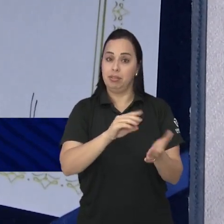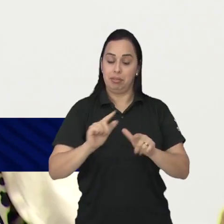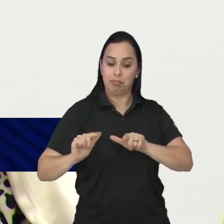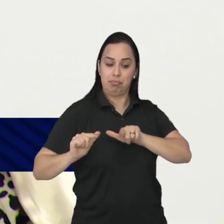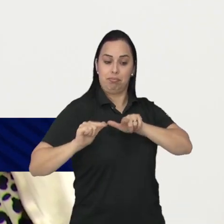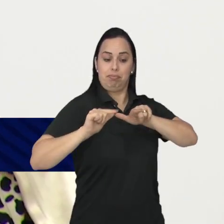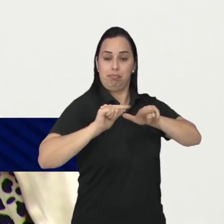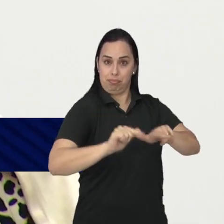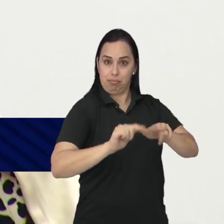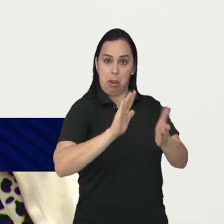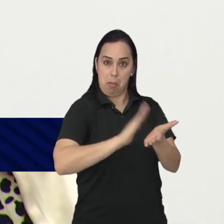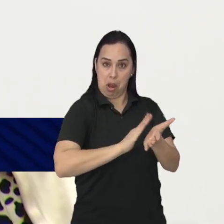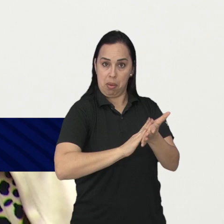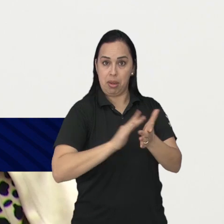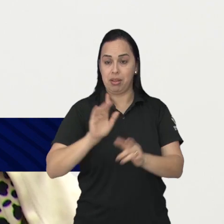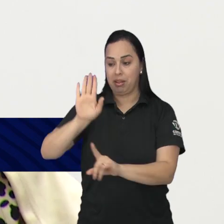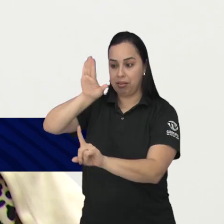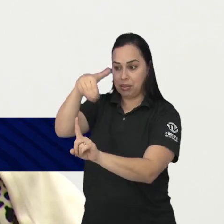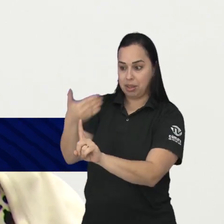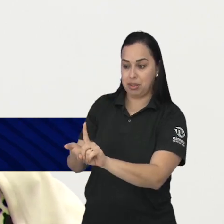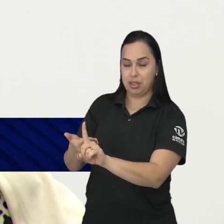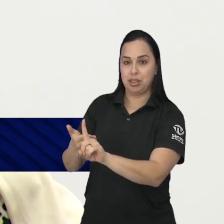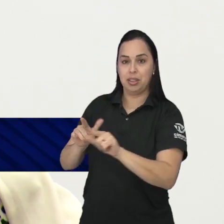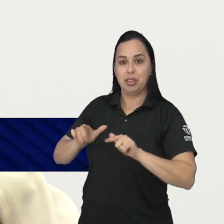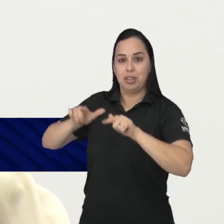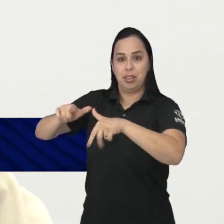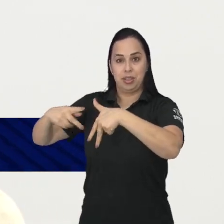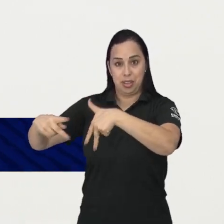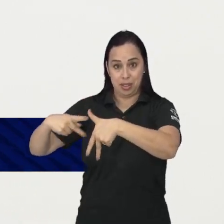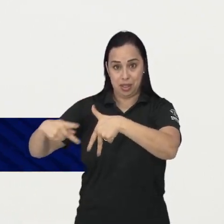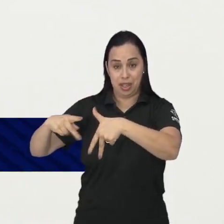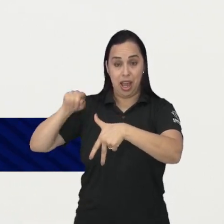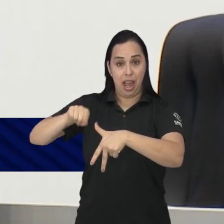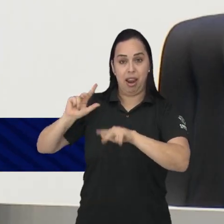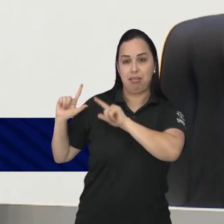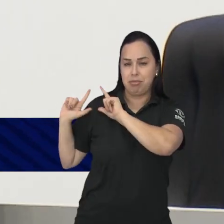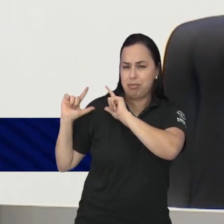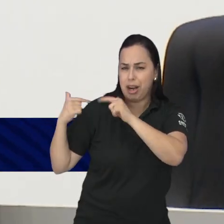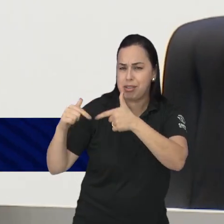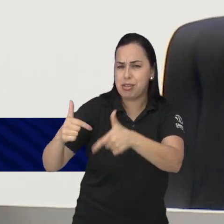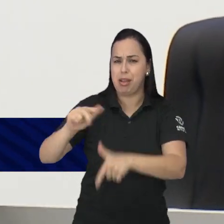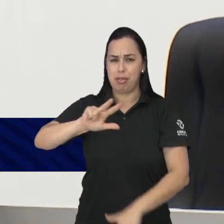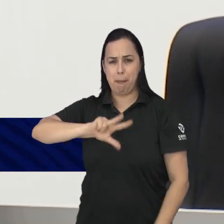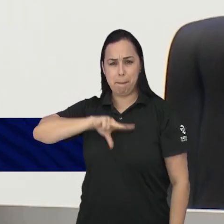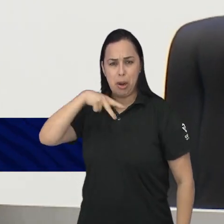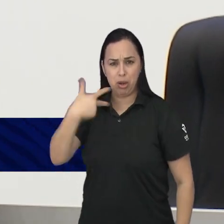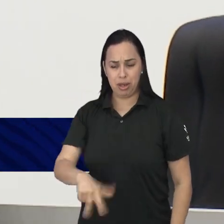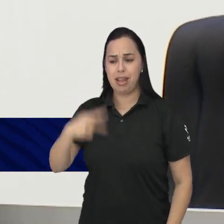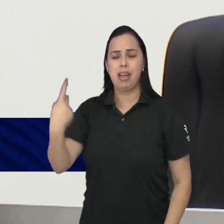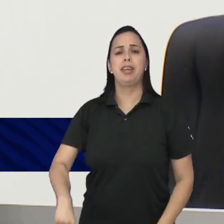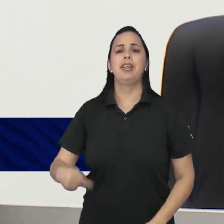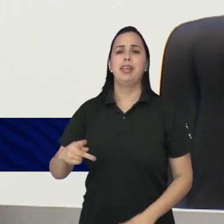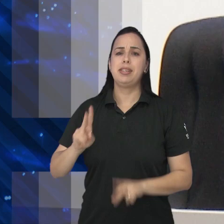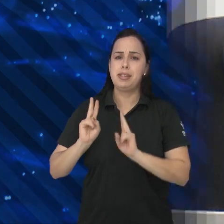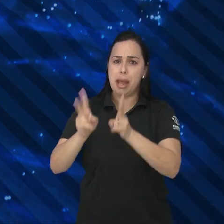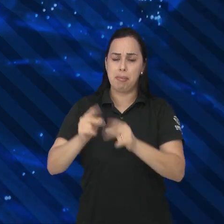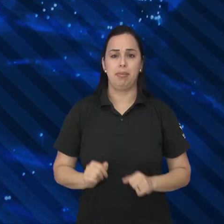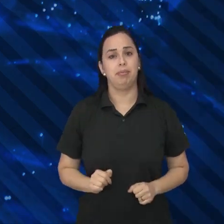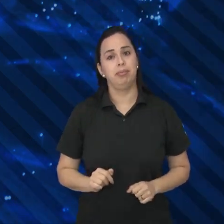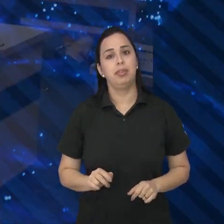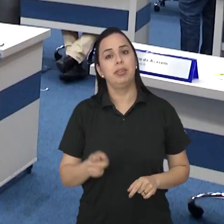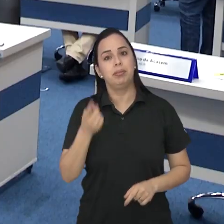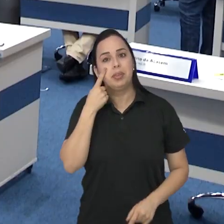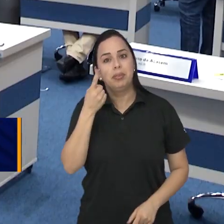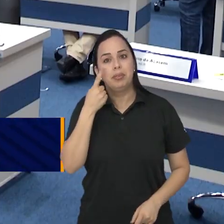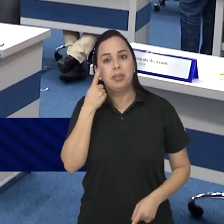Campos e título de cidadã joseense a uma empresária que mantém viva as tradições portuguesas aqui em São José.